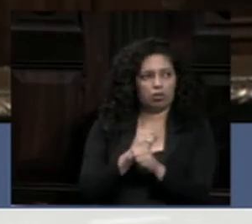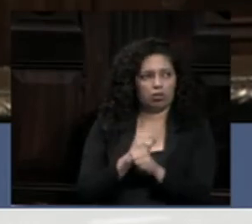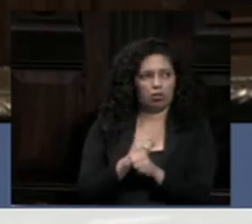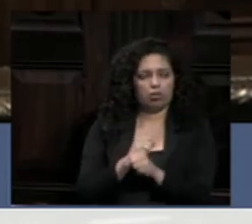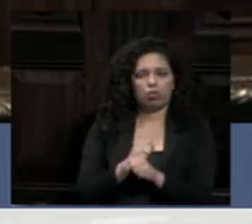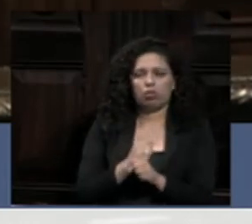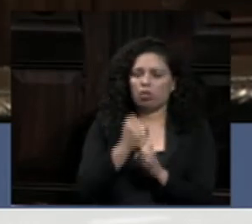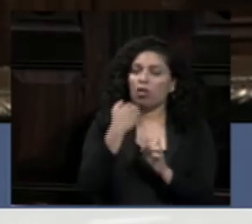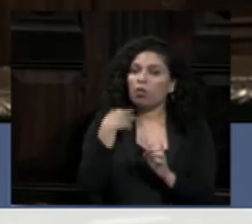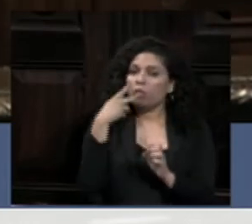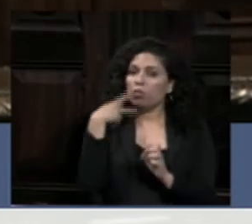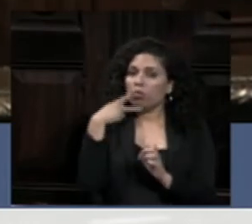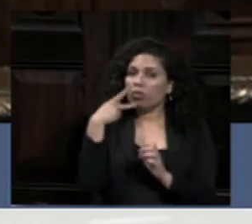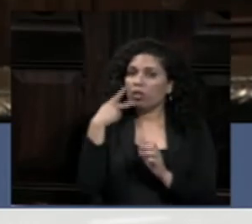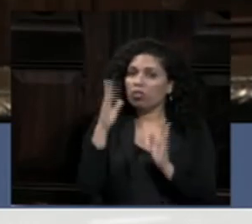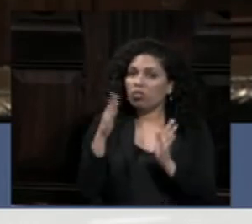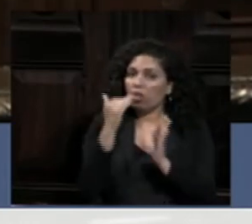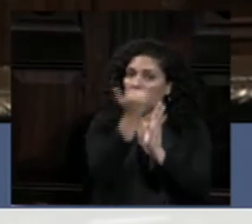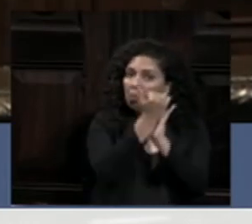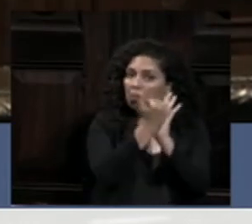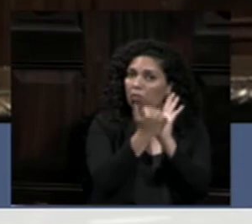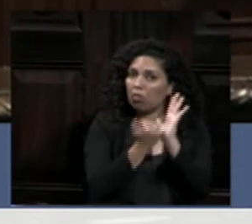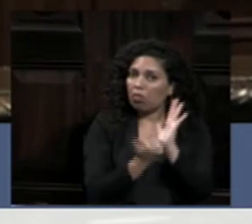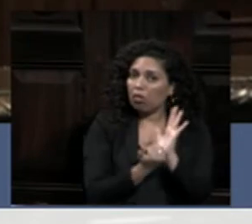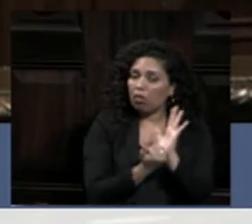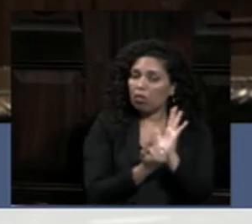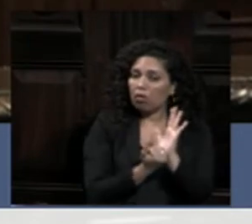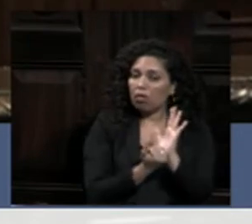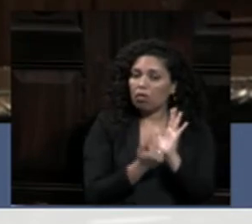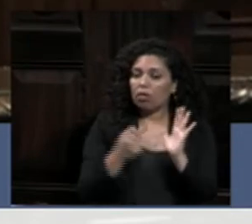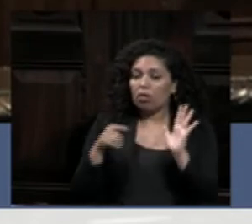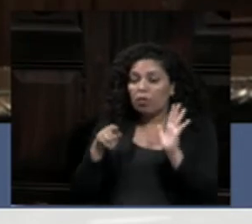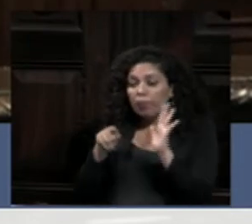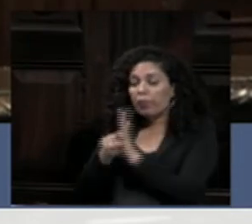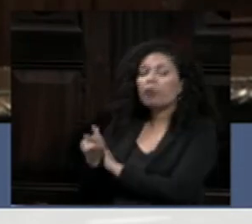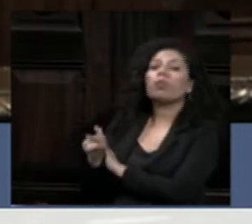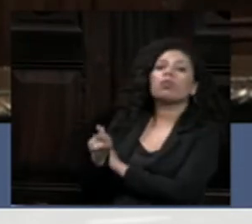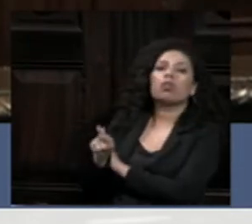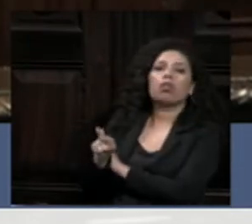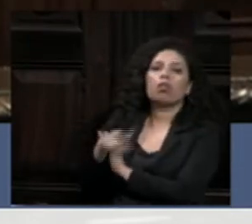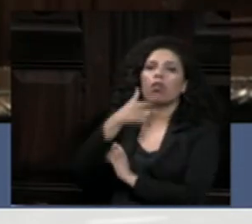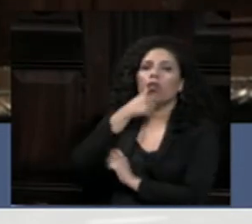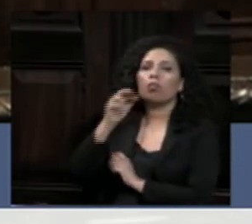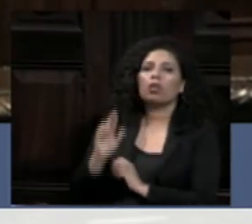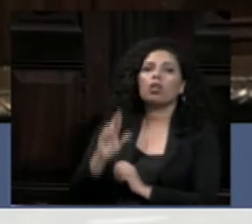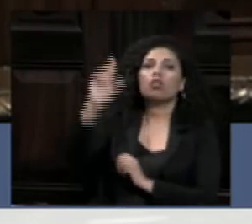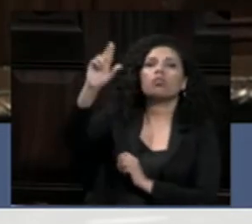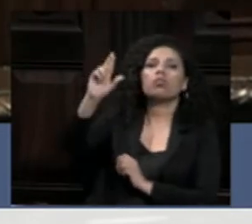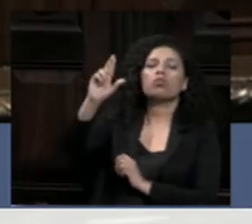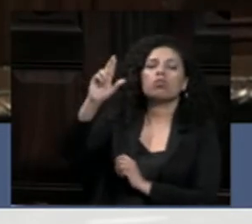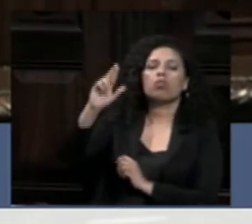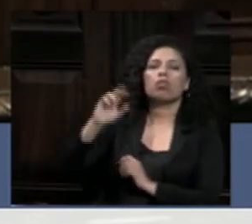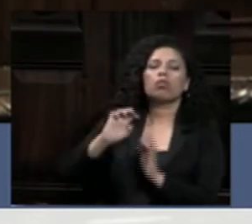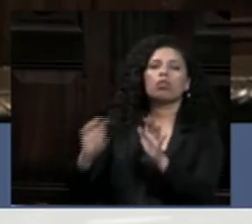passo a passo e pergunto ao presidente do Detran se é isso